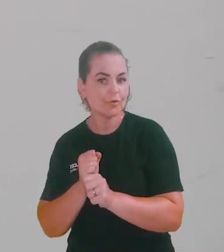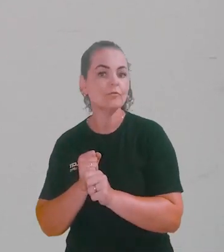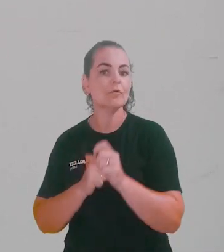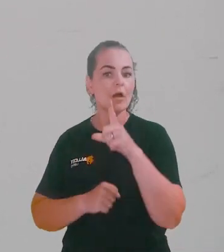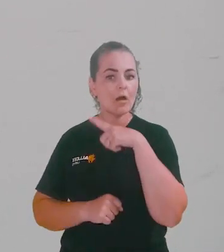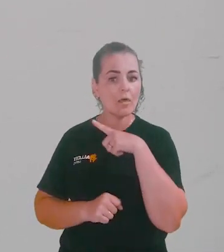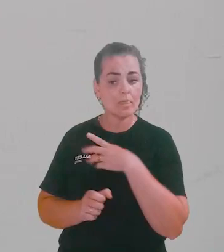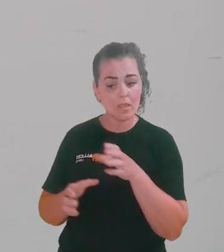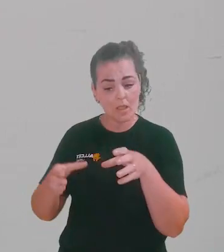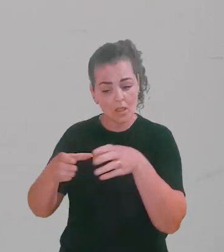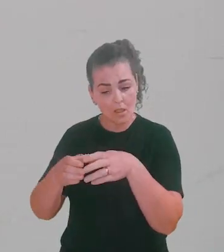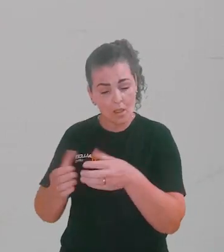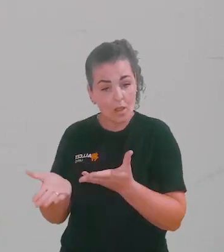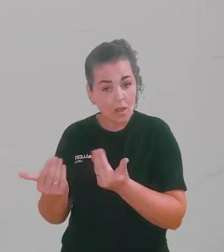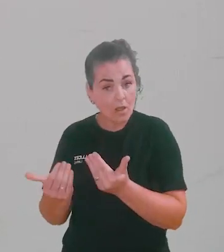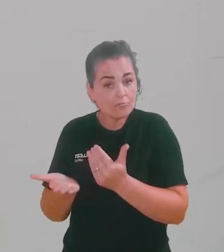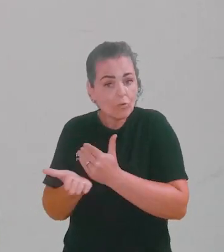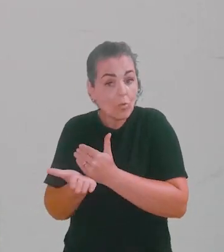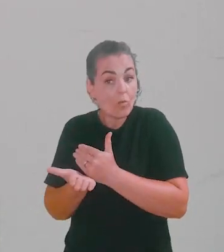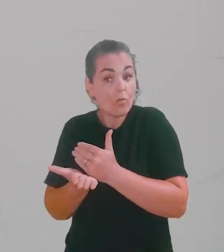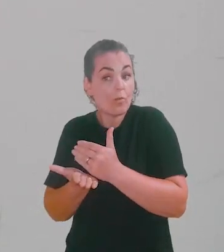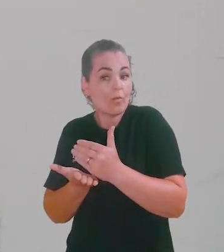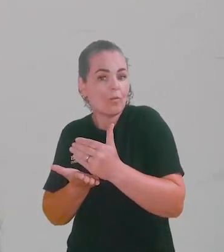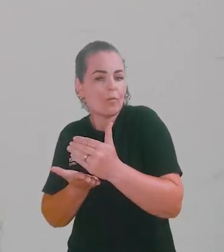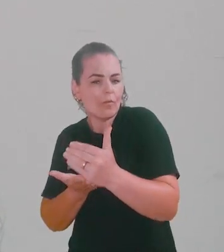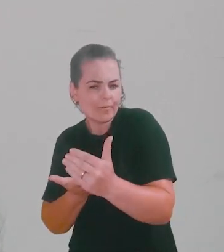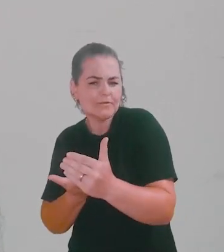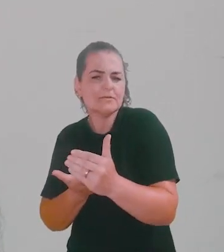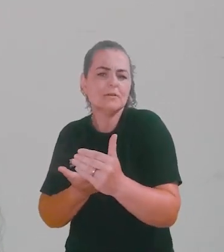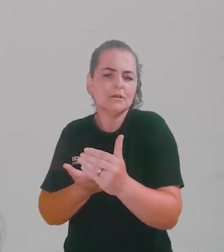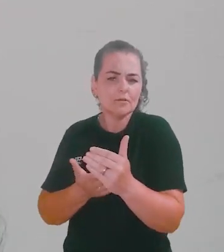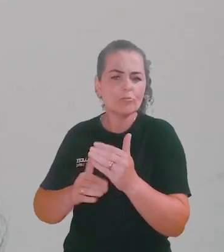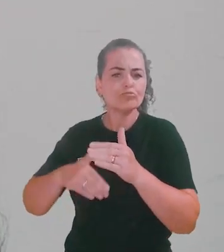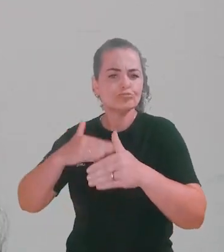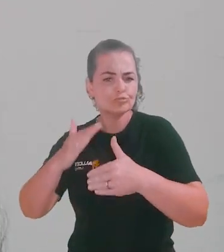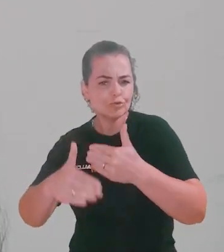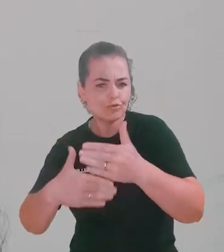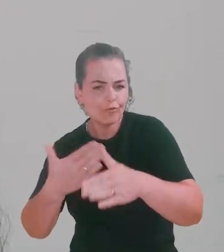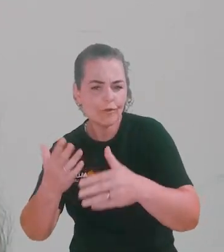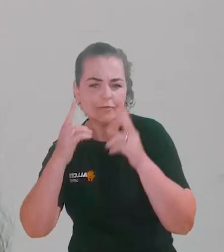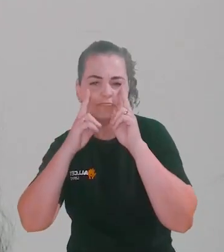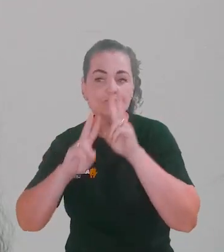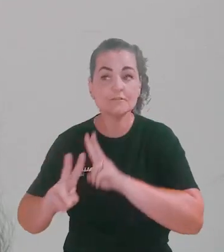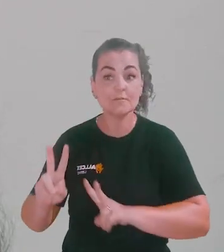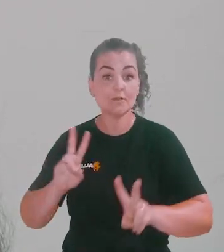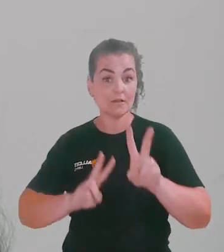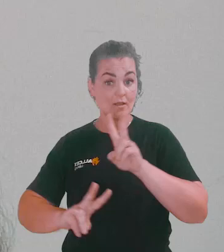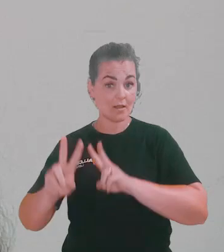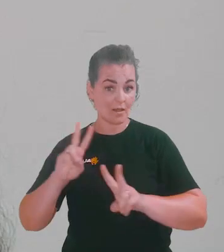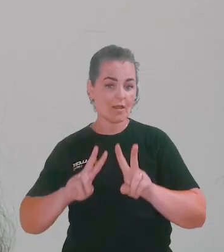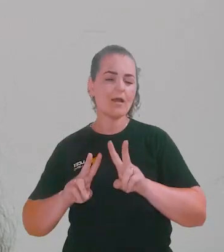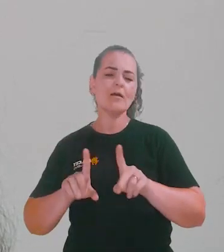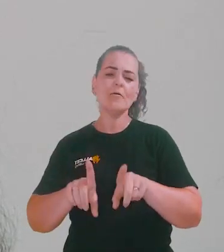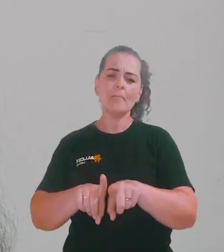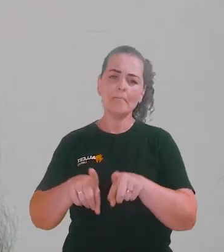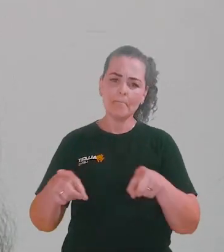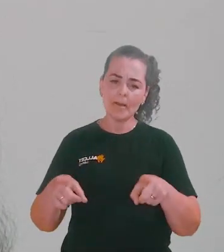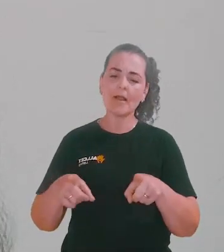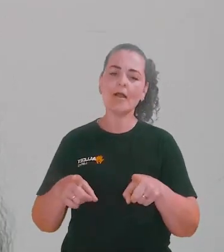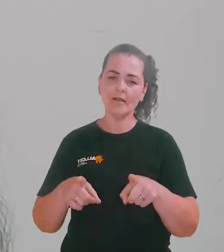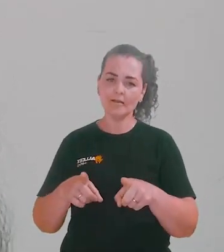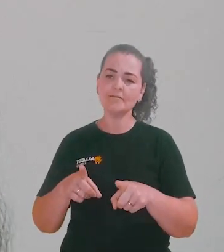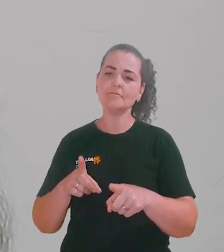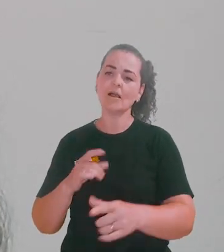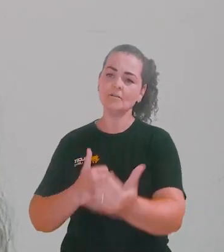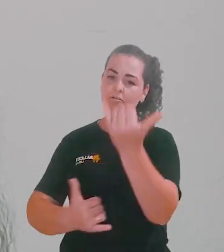aí um núcleo jovem que está começando a ganhar corpo, engajamento, visibilidade, mas o